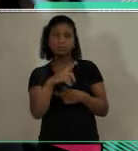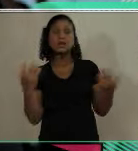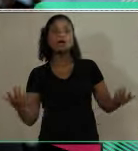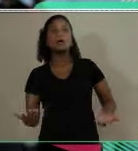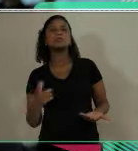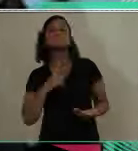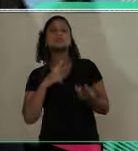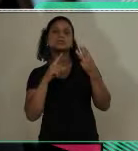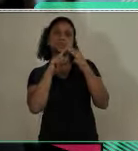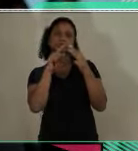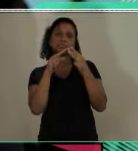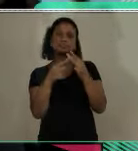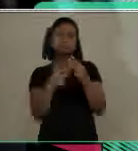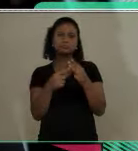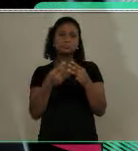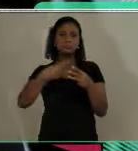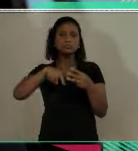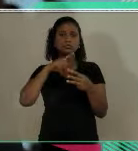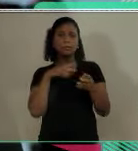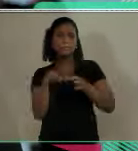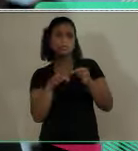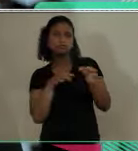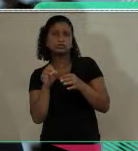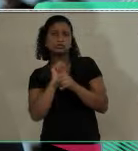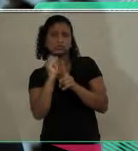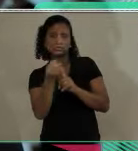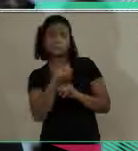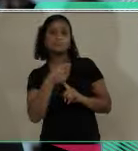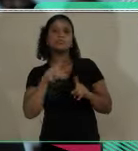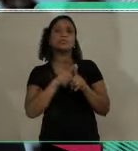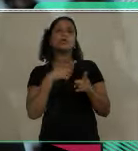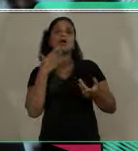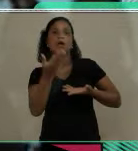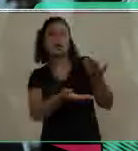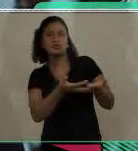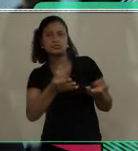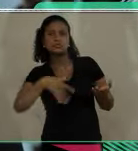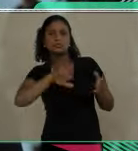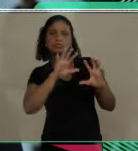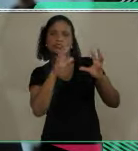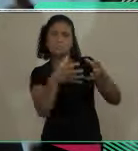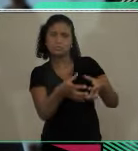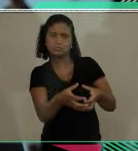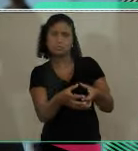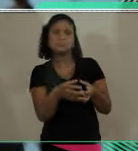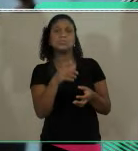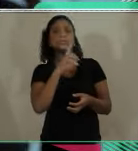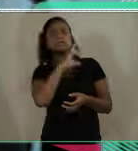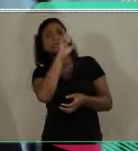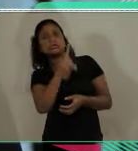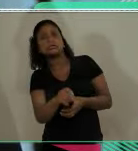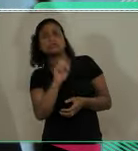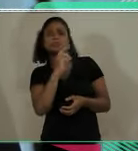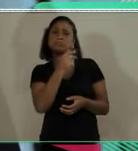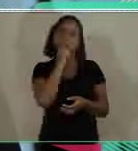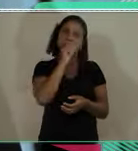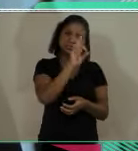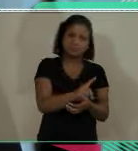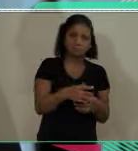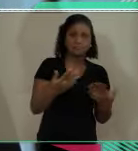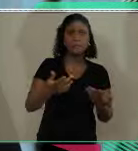atua em três eixos. Nós temos o projeto social, que atende pessoas da comunidade, pessoas